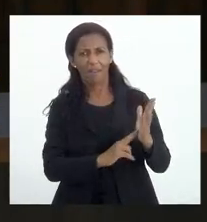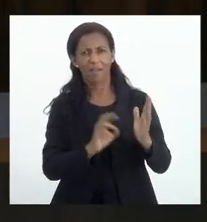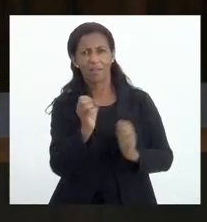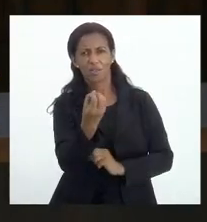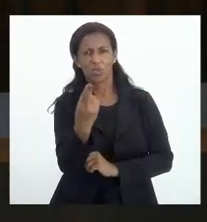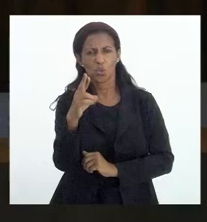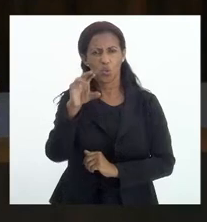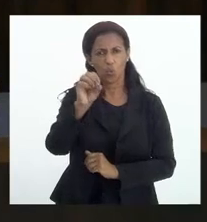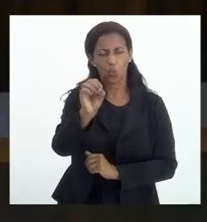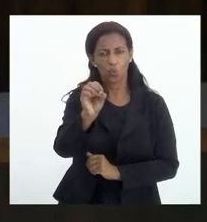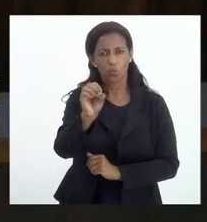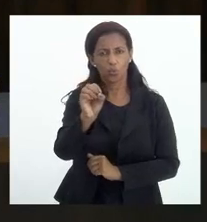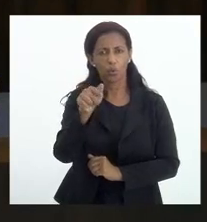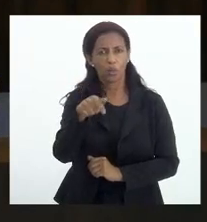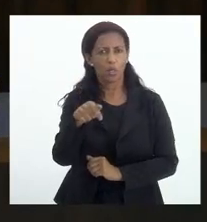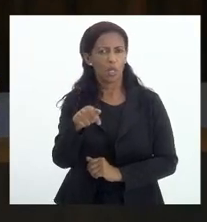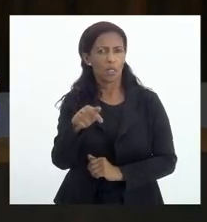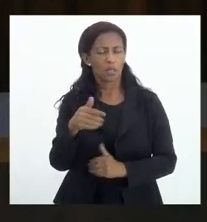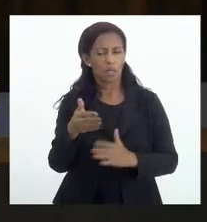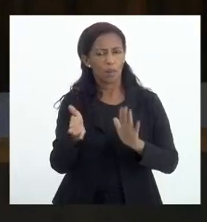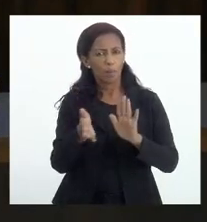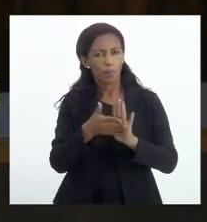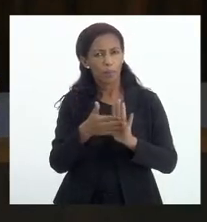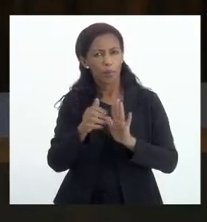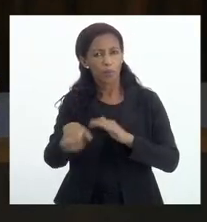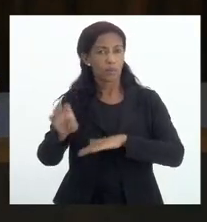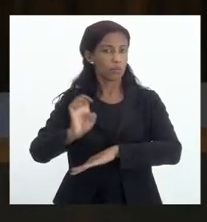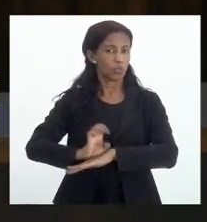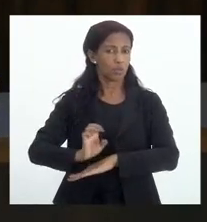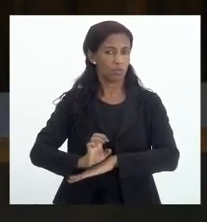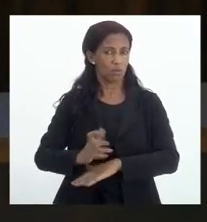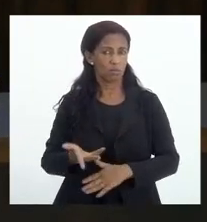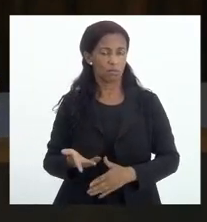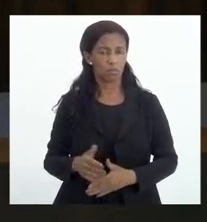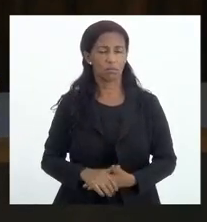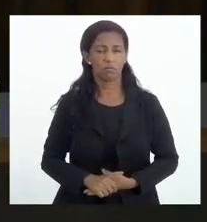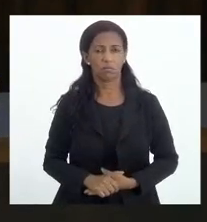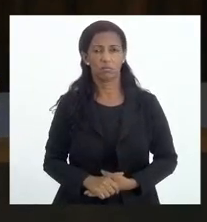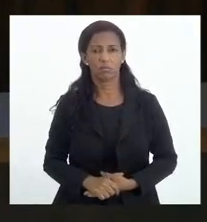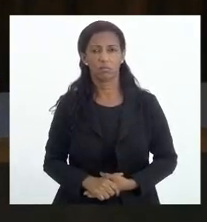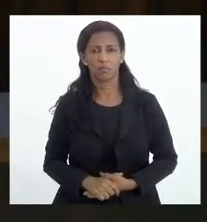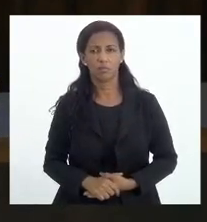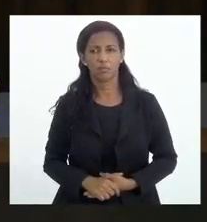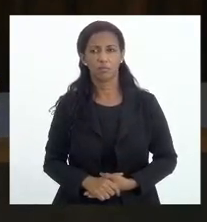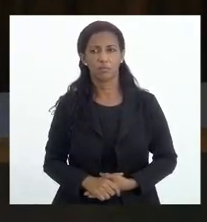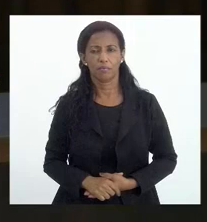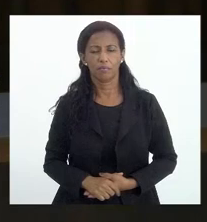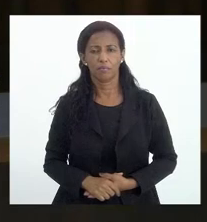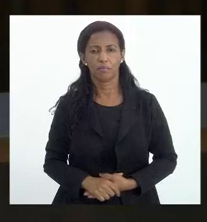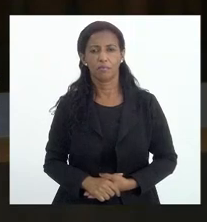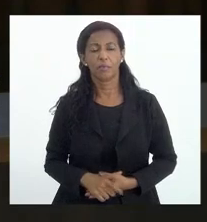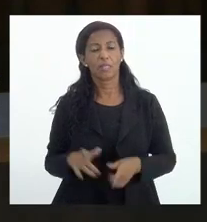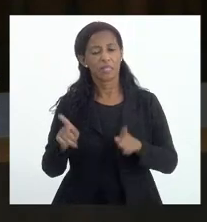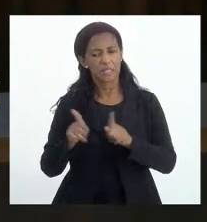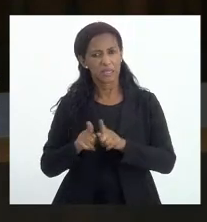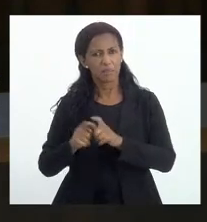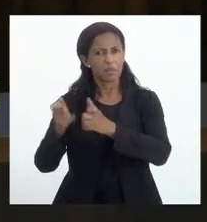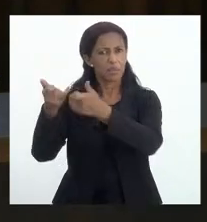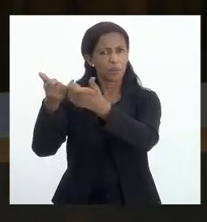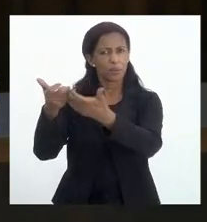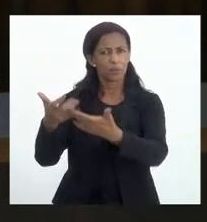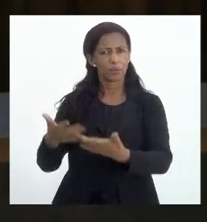ouro nessa proposição aqui no âmbito estadual. E explicitar, por favor,